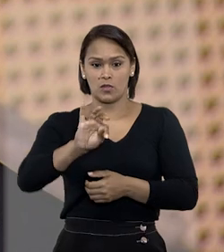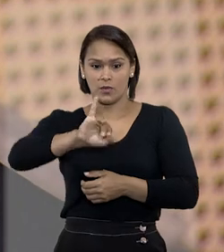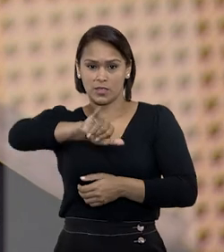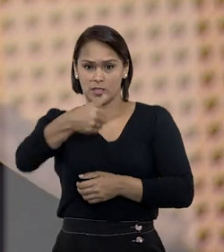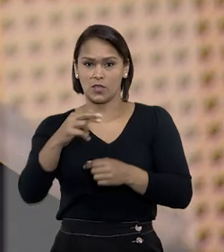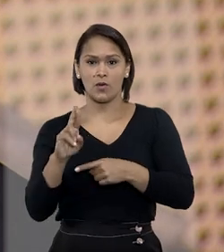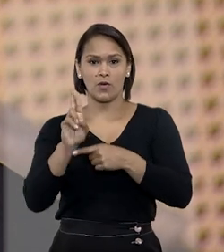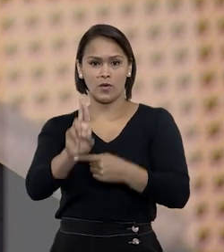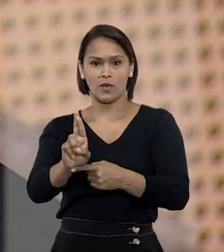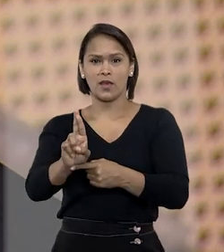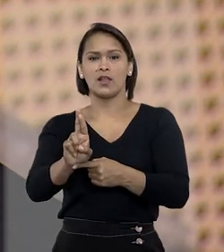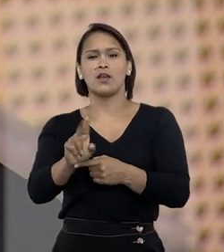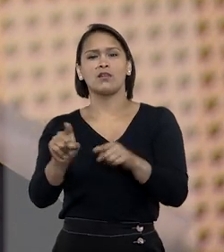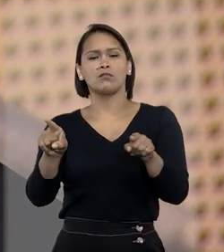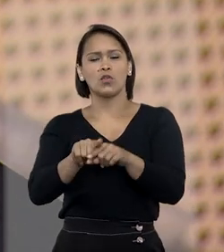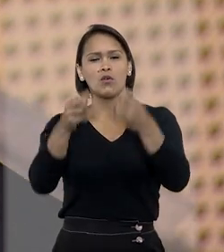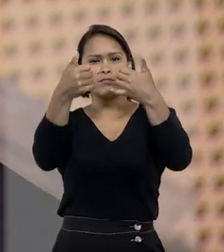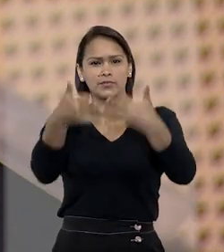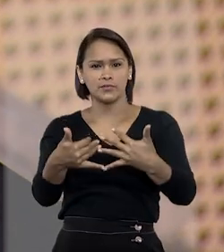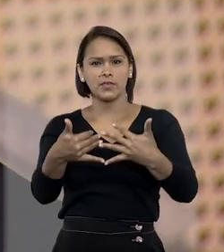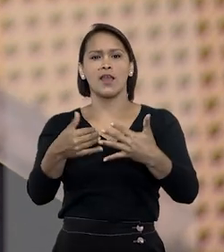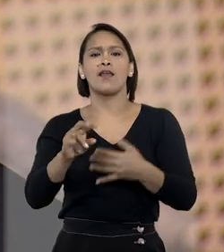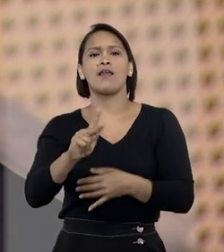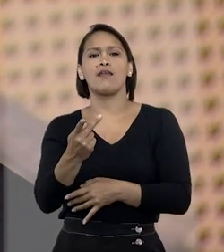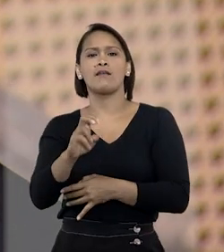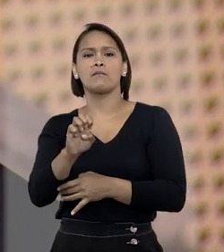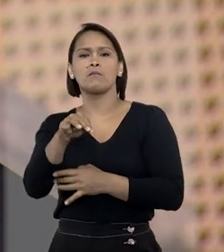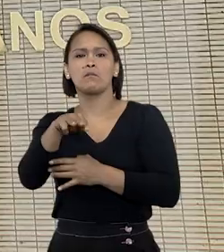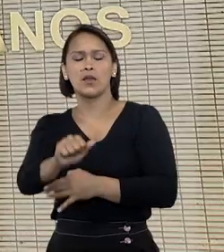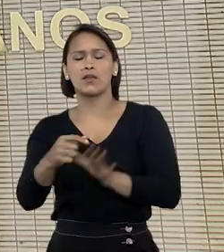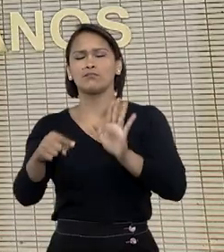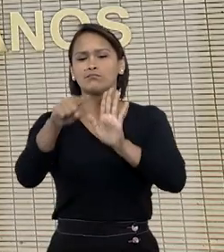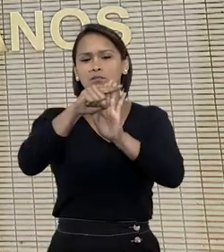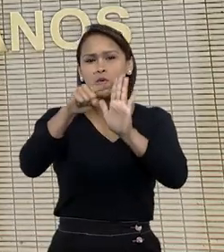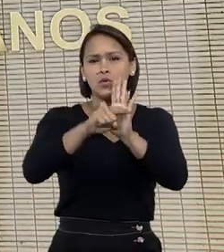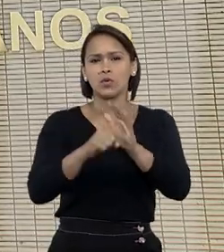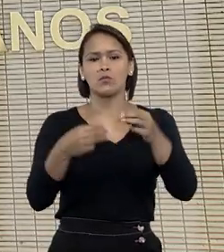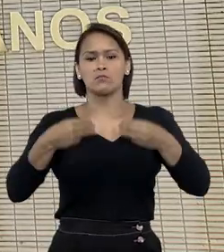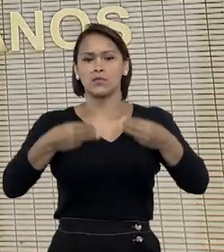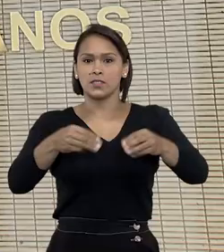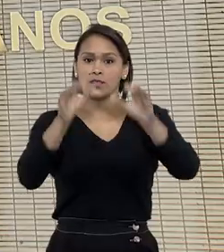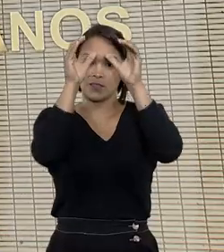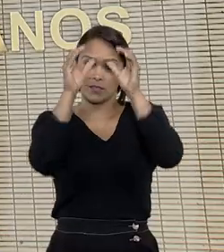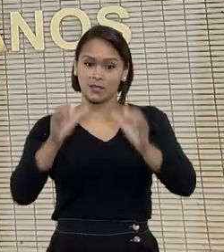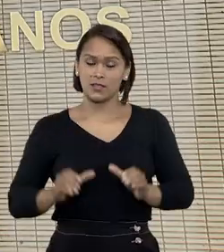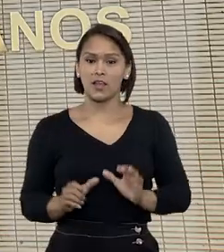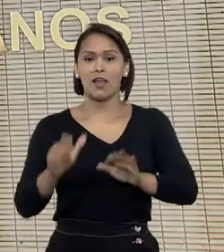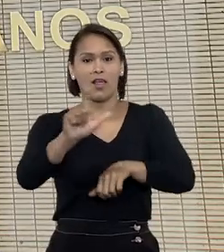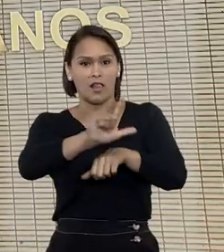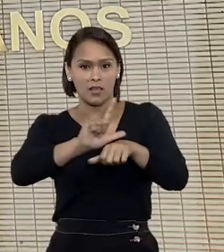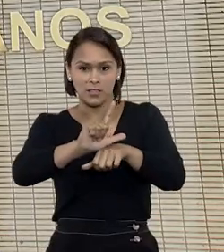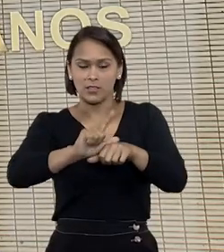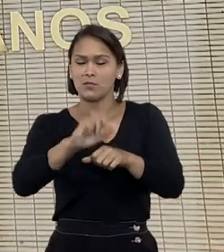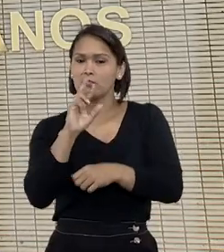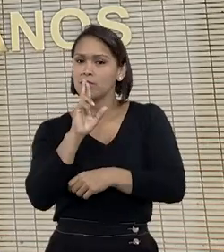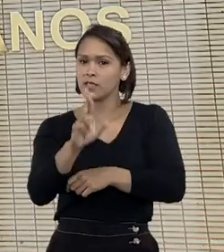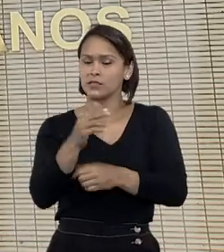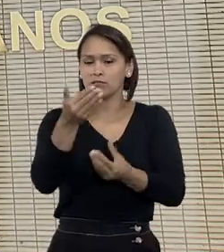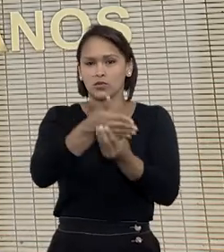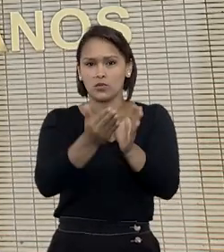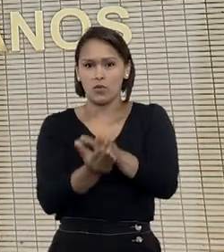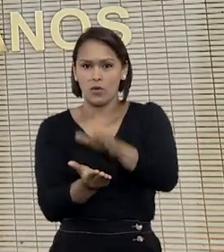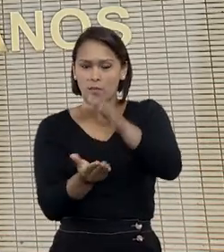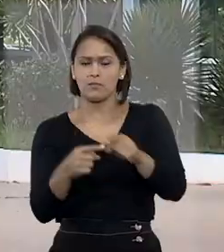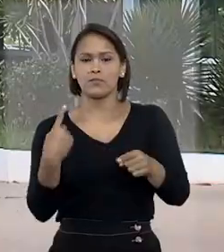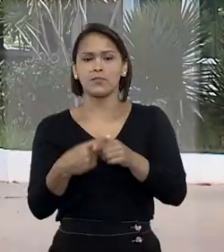no STJ o relator do habeas data Ministro Herman Benjamin up o ministério da Cidadania é parte legítima para